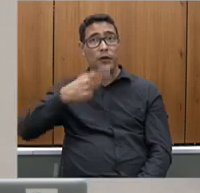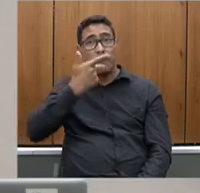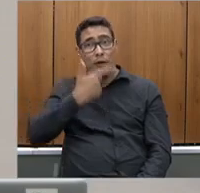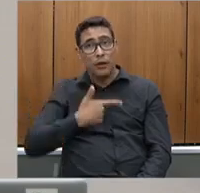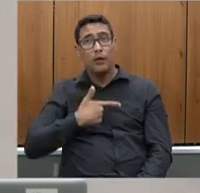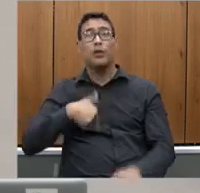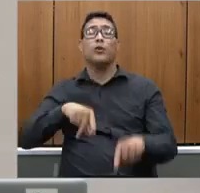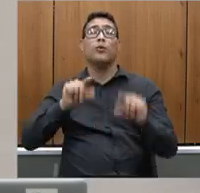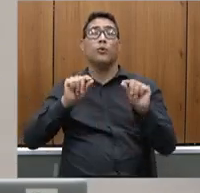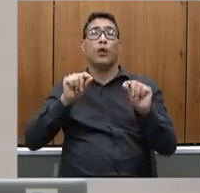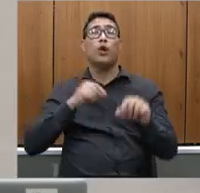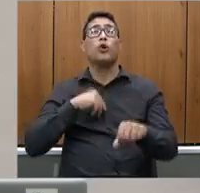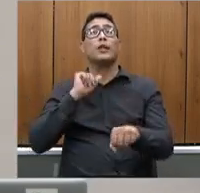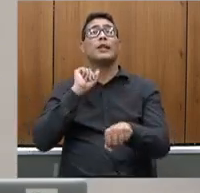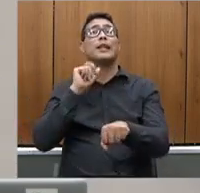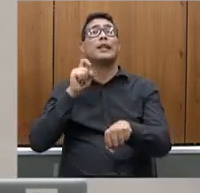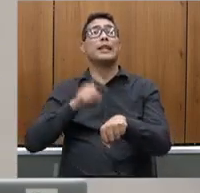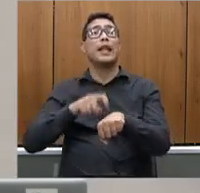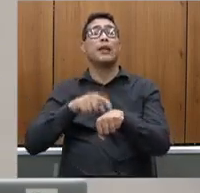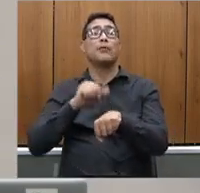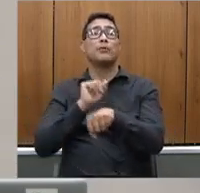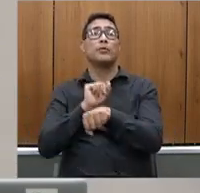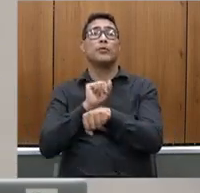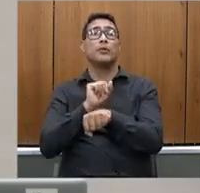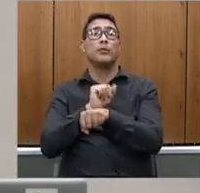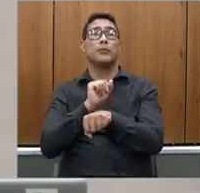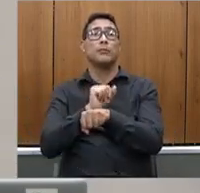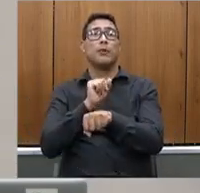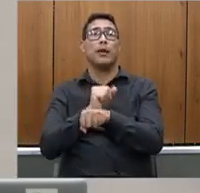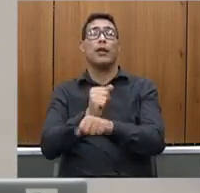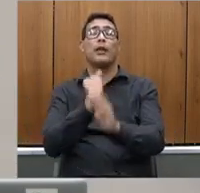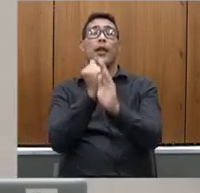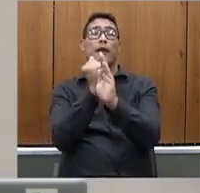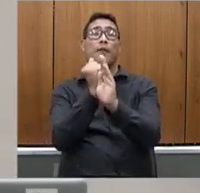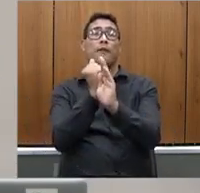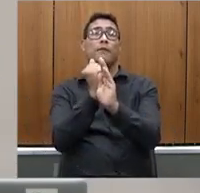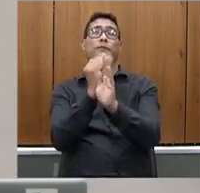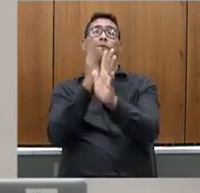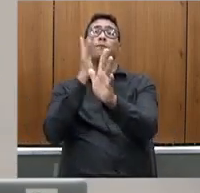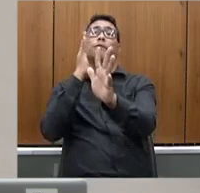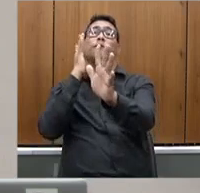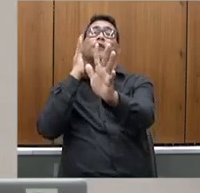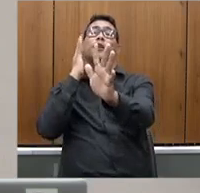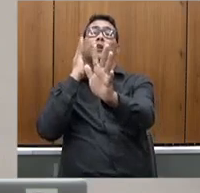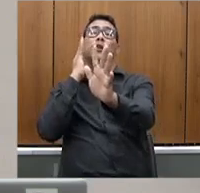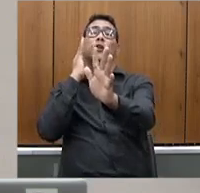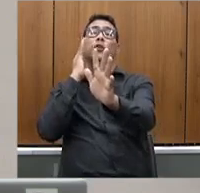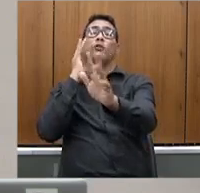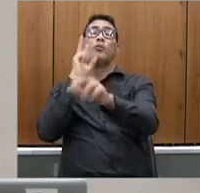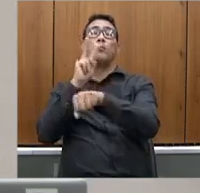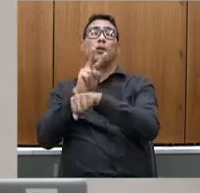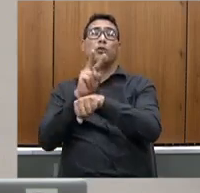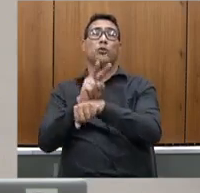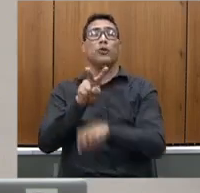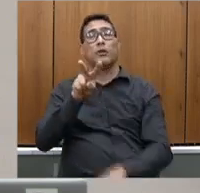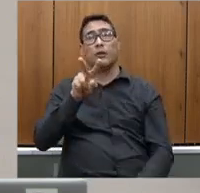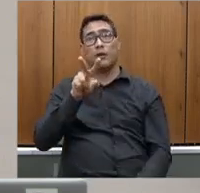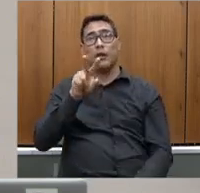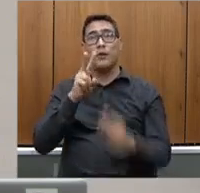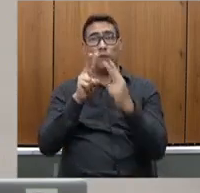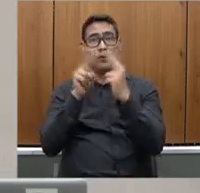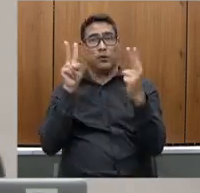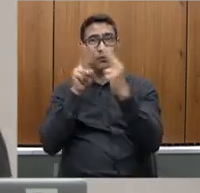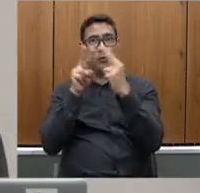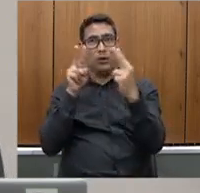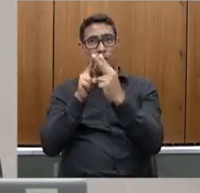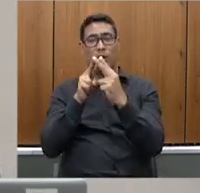espera na porta da fila virtual dos plantões digitais nós tivemos aqui o presidente da associação apmn